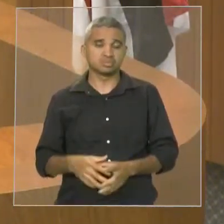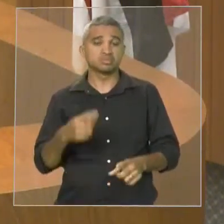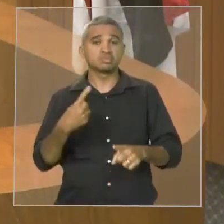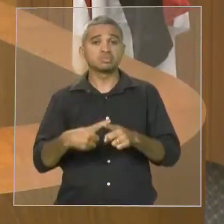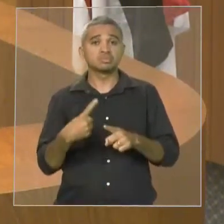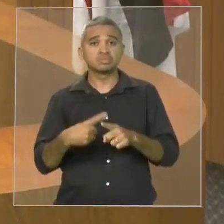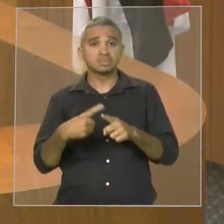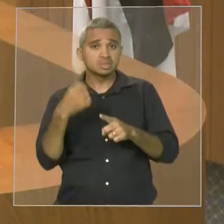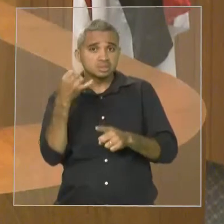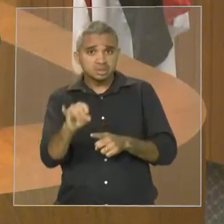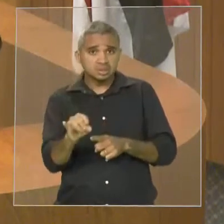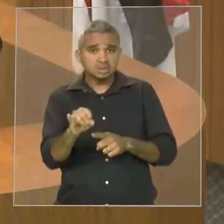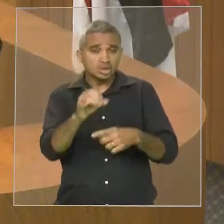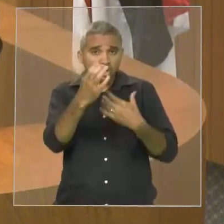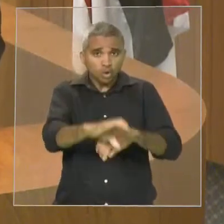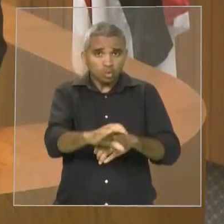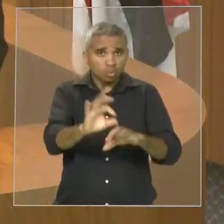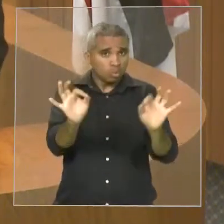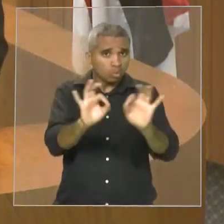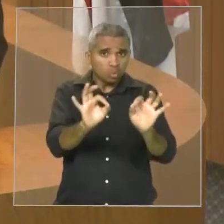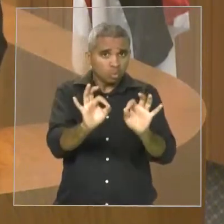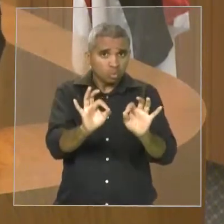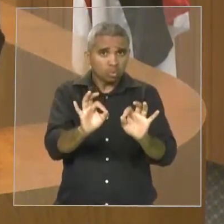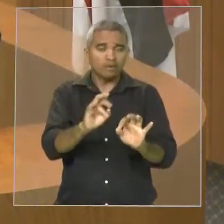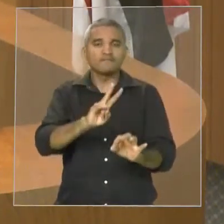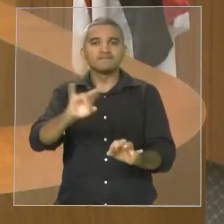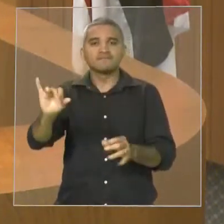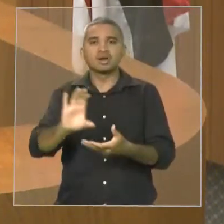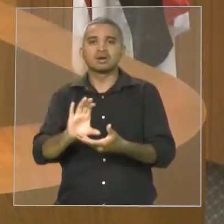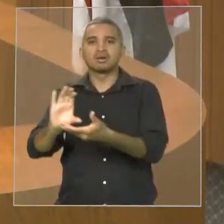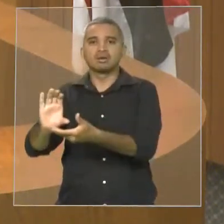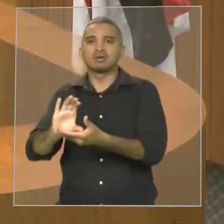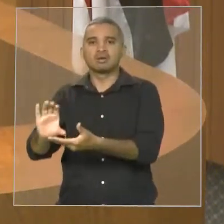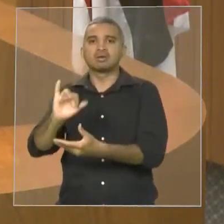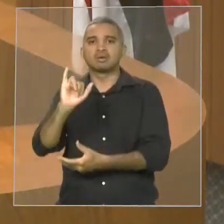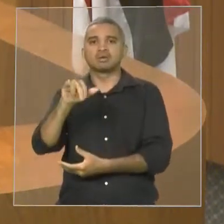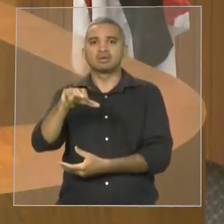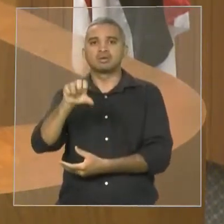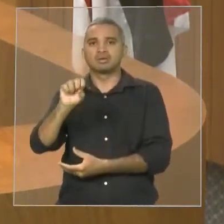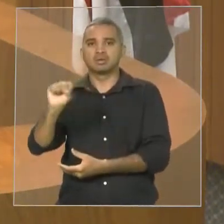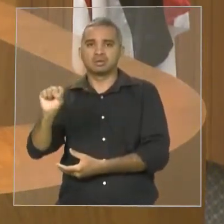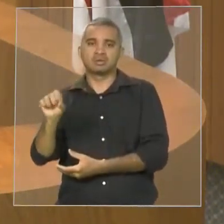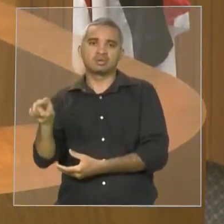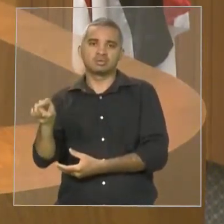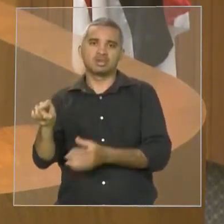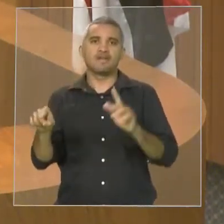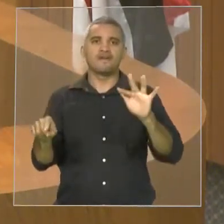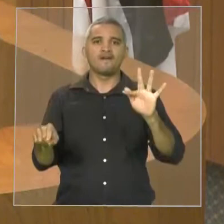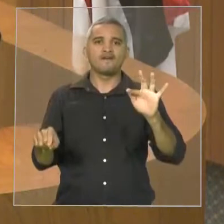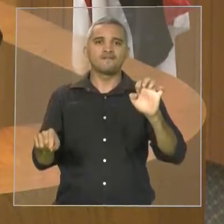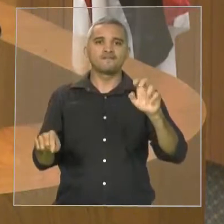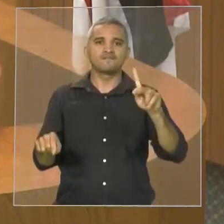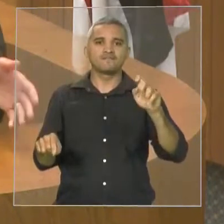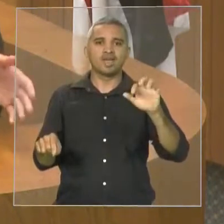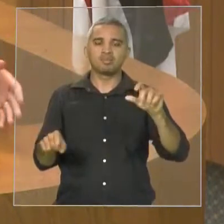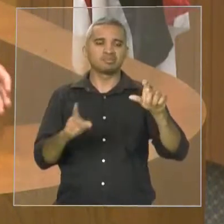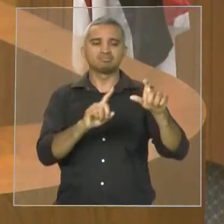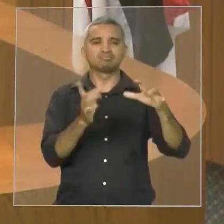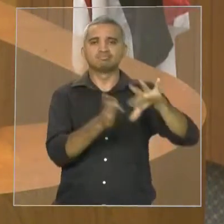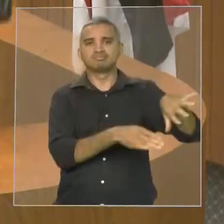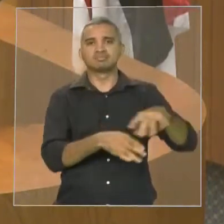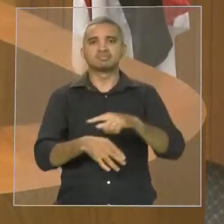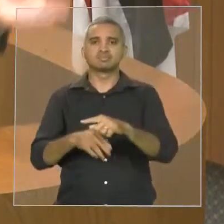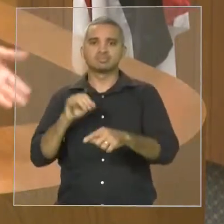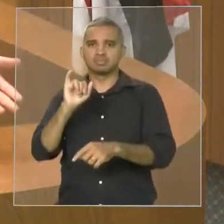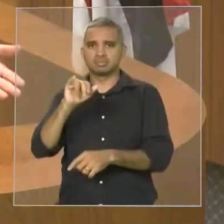Pensão e Aposentadoria. Ele contribui para o INSS, que é o Regime Geral de Previdência. Quer dizer,